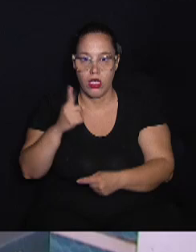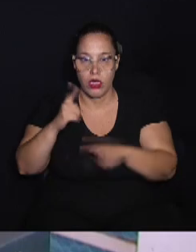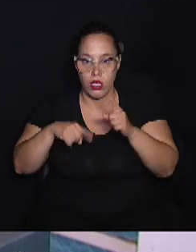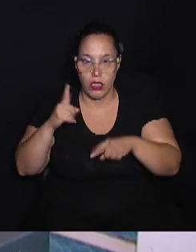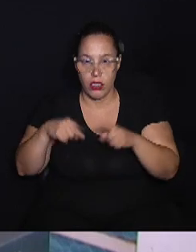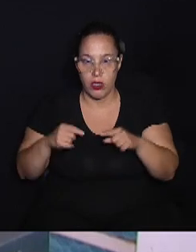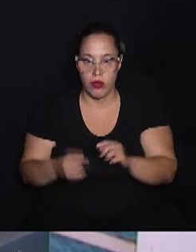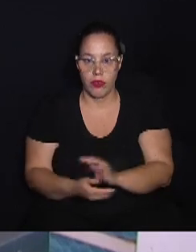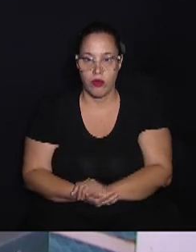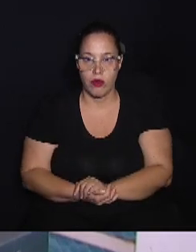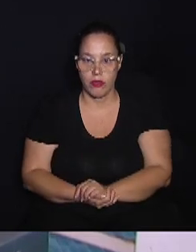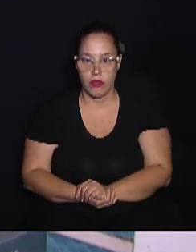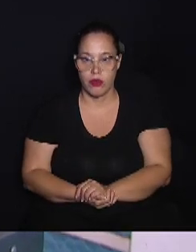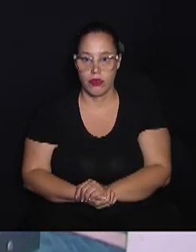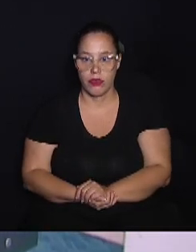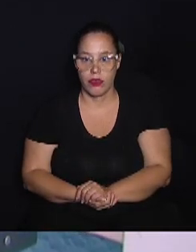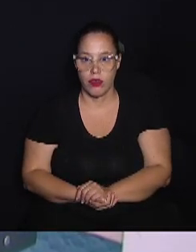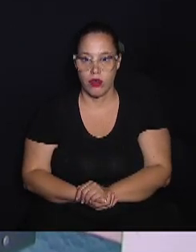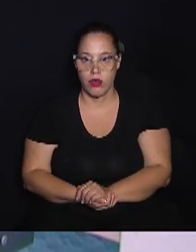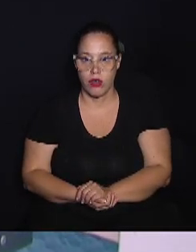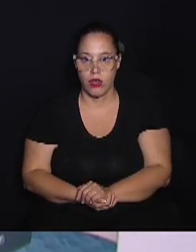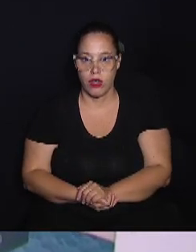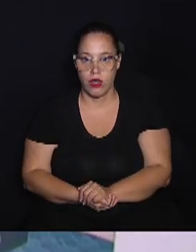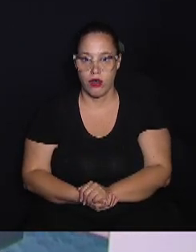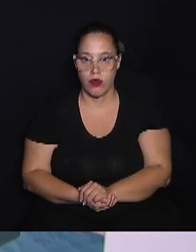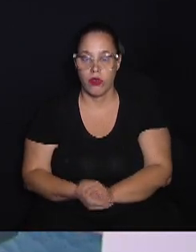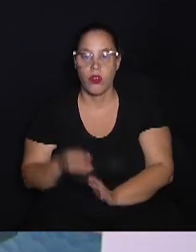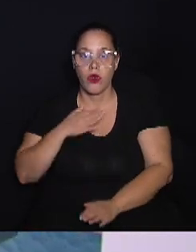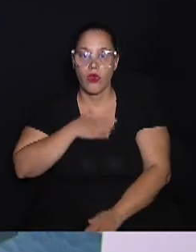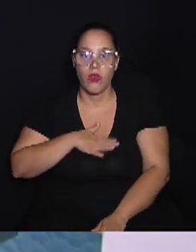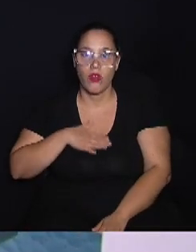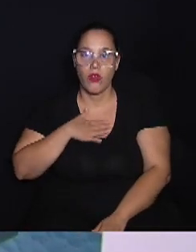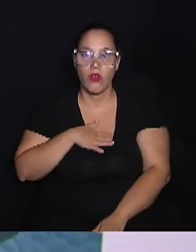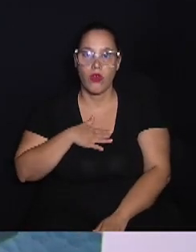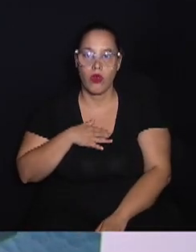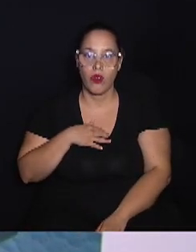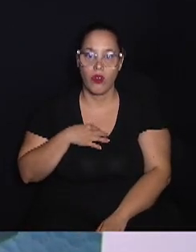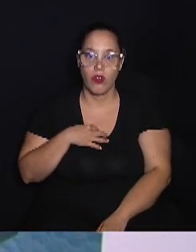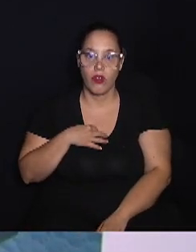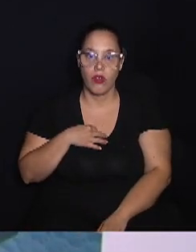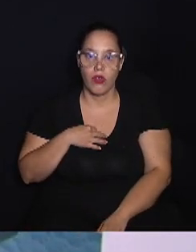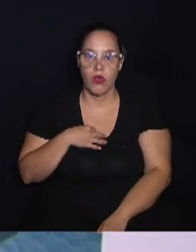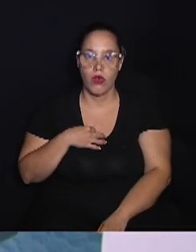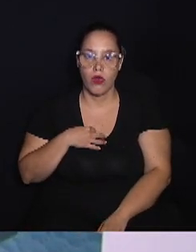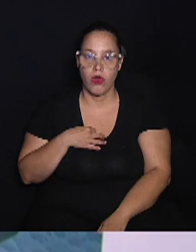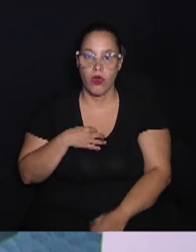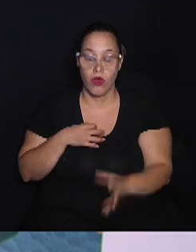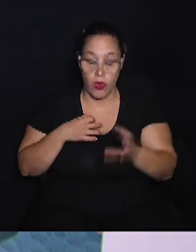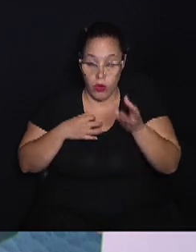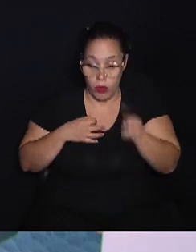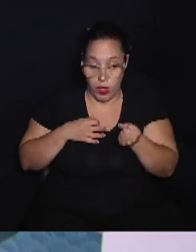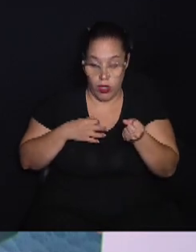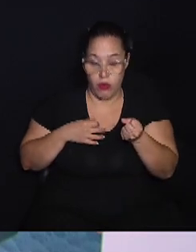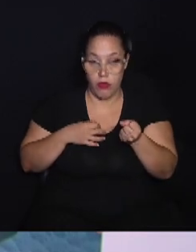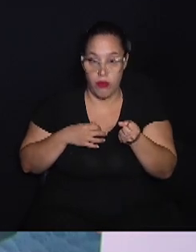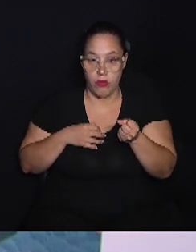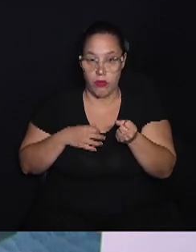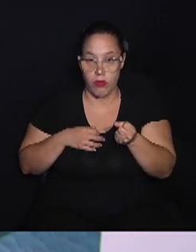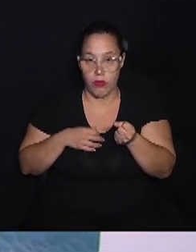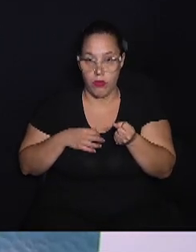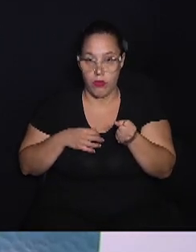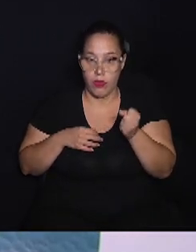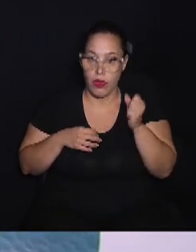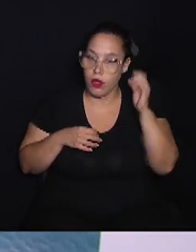administrar né uma bem legal que eu gosto bastante é você pegar a mão que você tem mais firmeza você vai